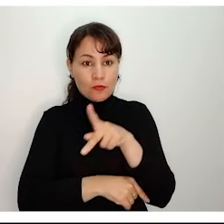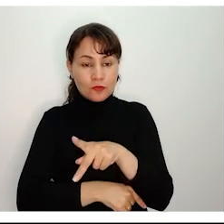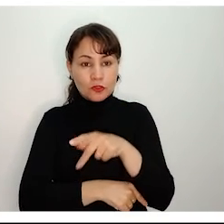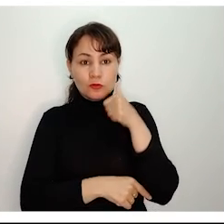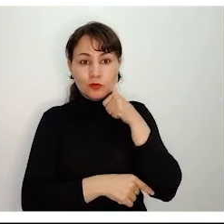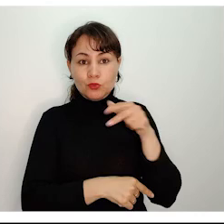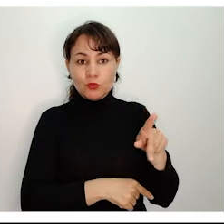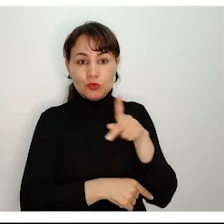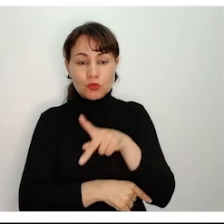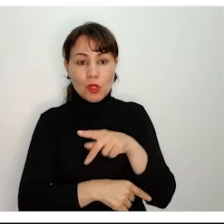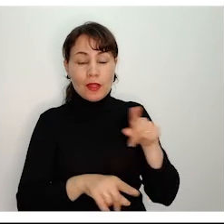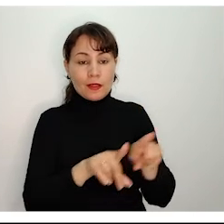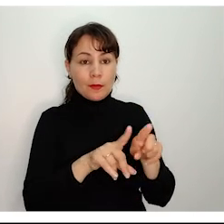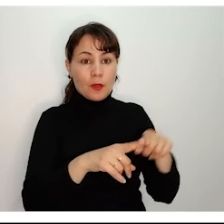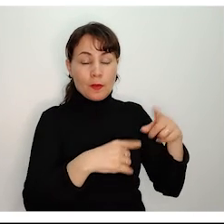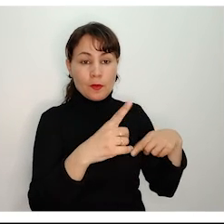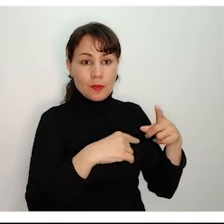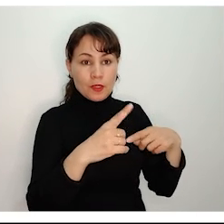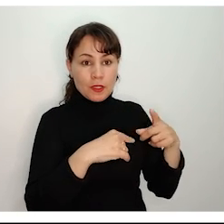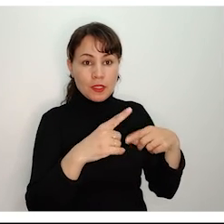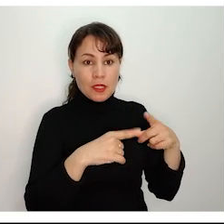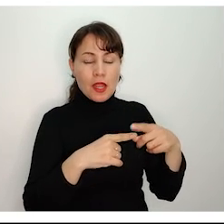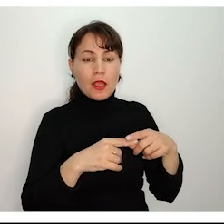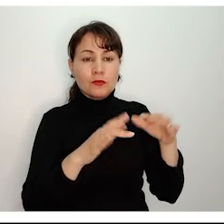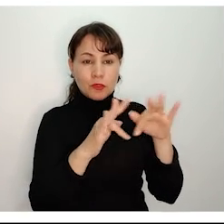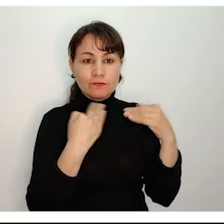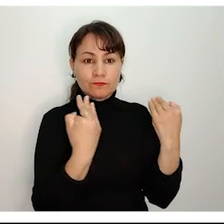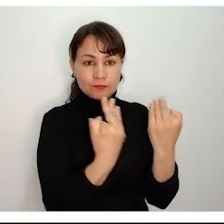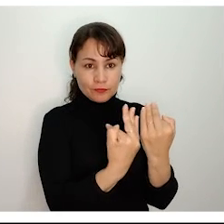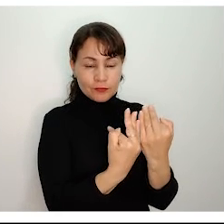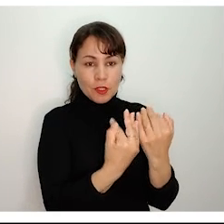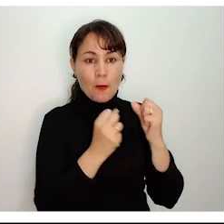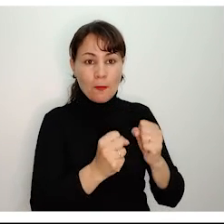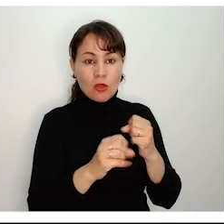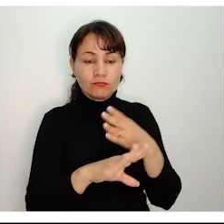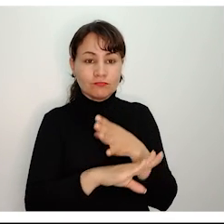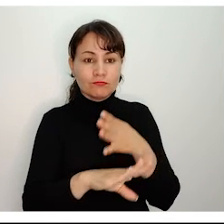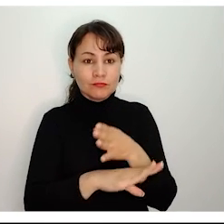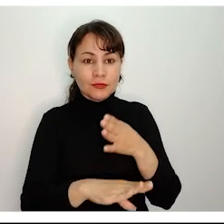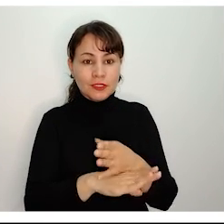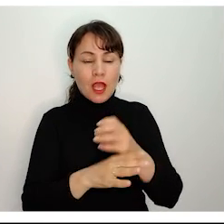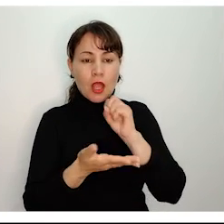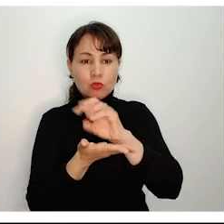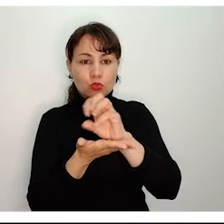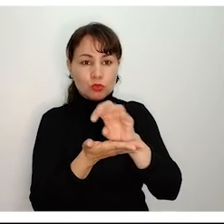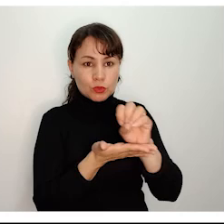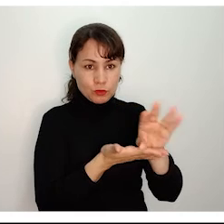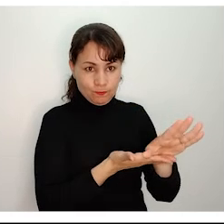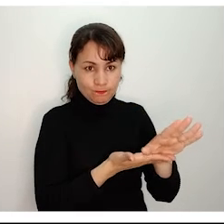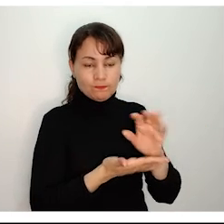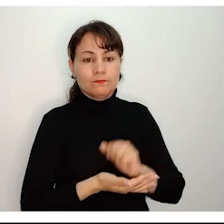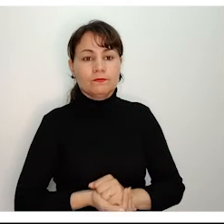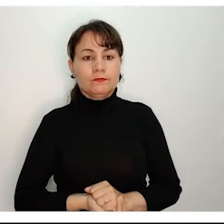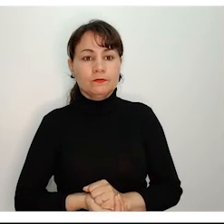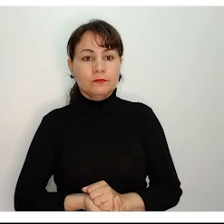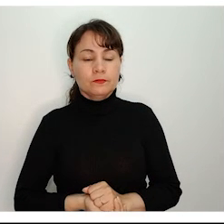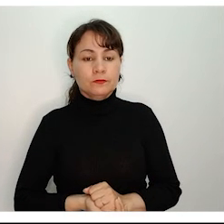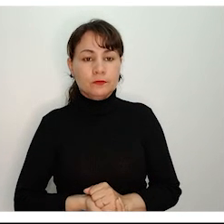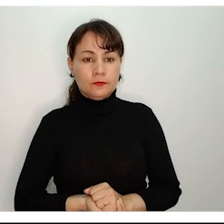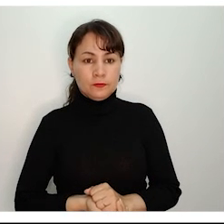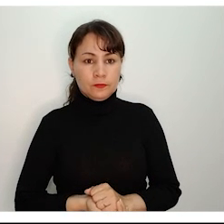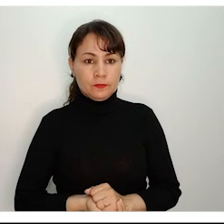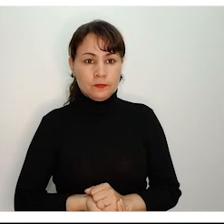para professoras e professores e também aos materiais elaborados para os familiares. Vocês podem acessar e compartilhar.